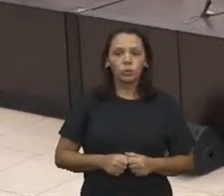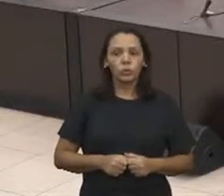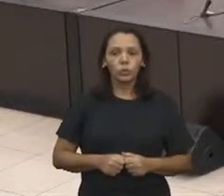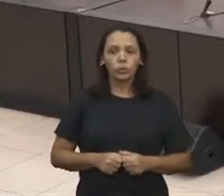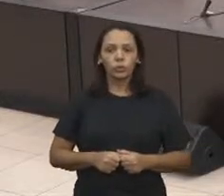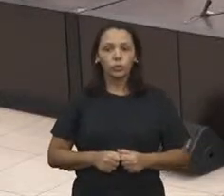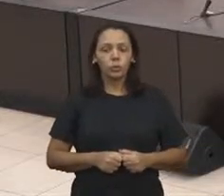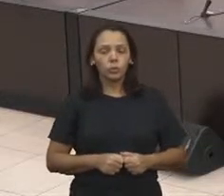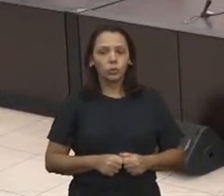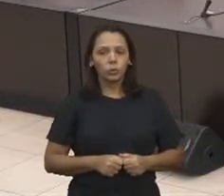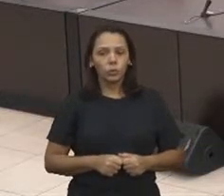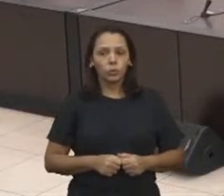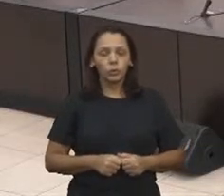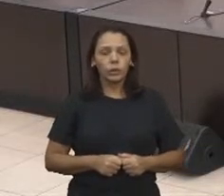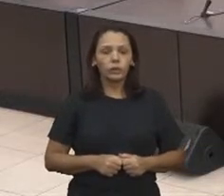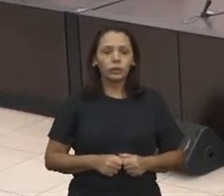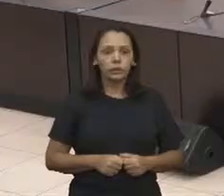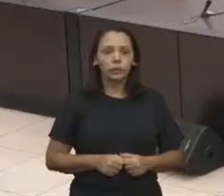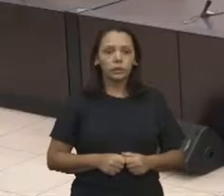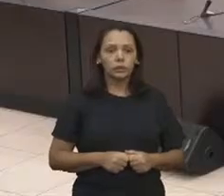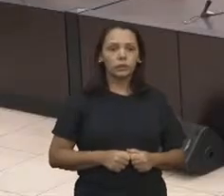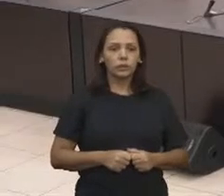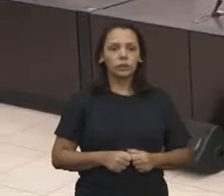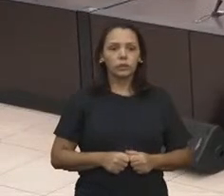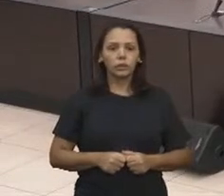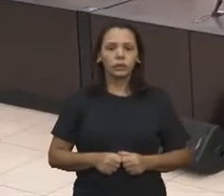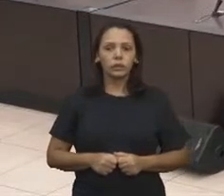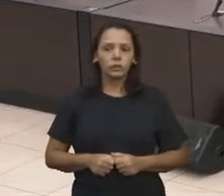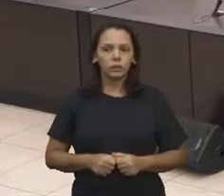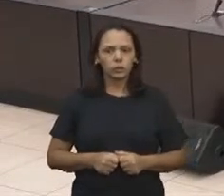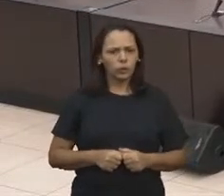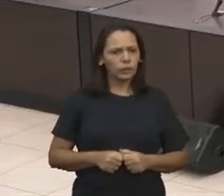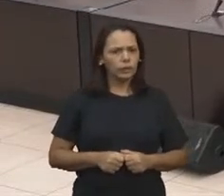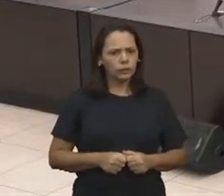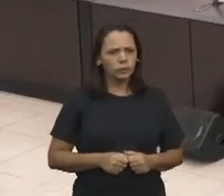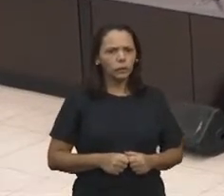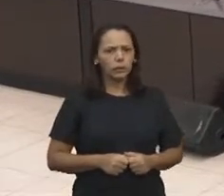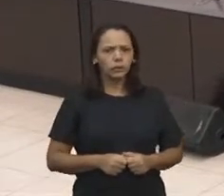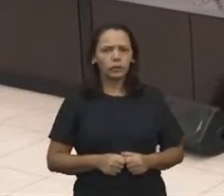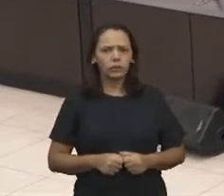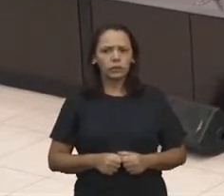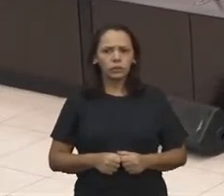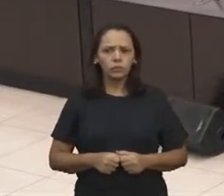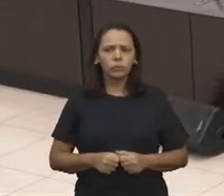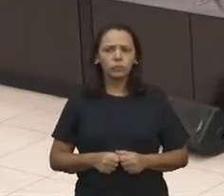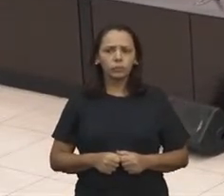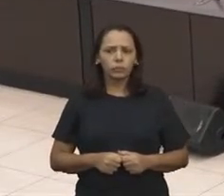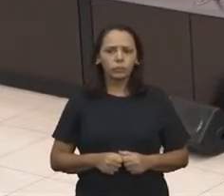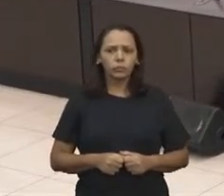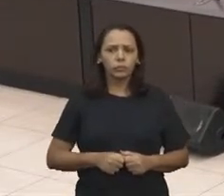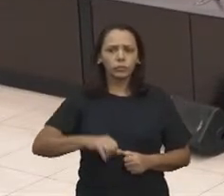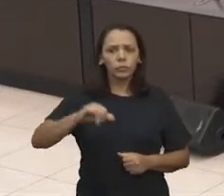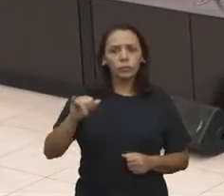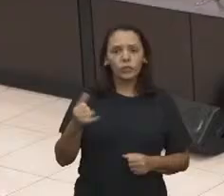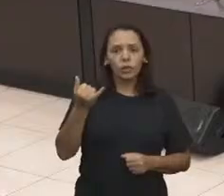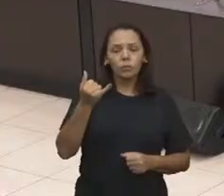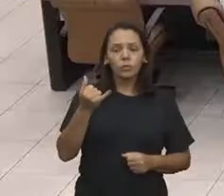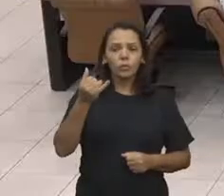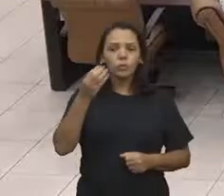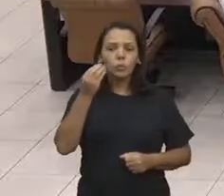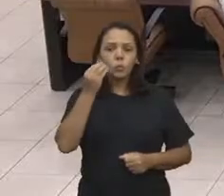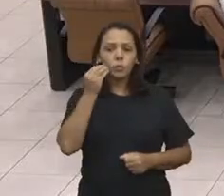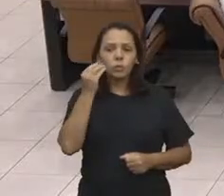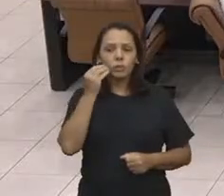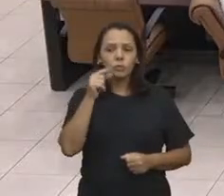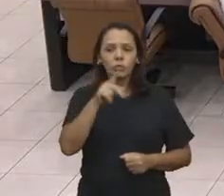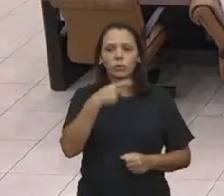para cada um se dirigir até o microfone e fazer a pergunta. Felipe, pois não, Felipe? Paulinho, só aproveitando a título de curiosidade que você citou